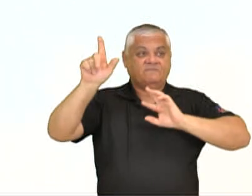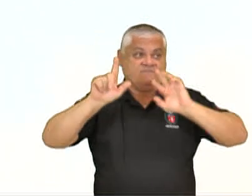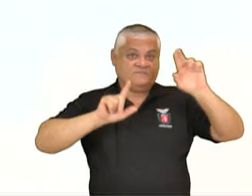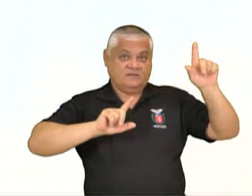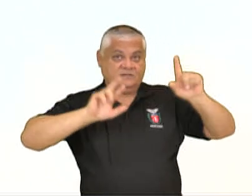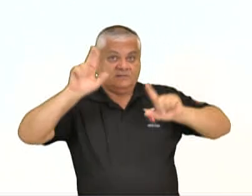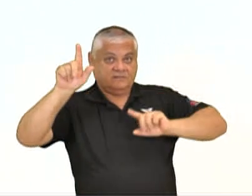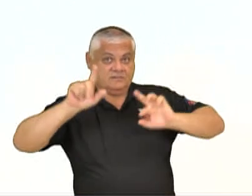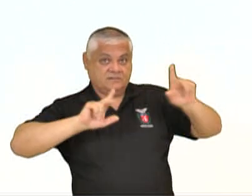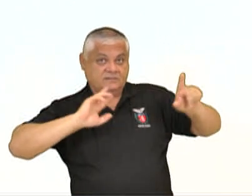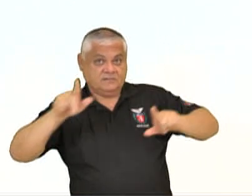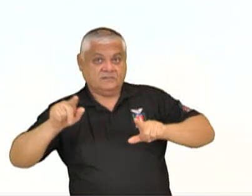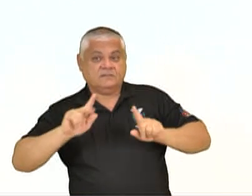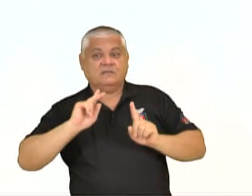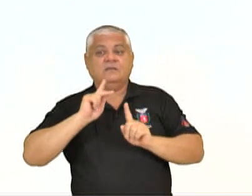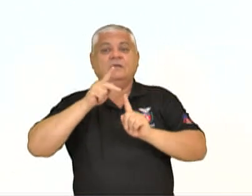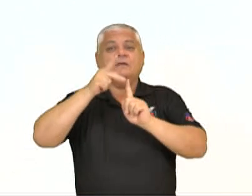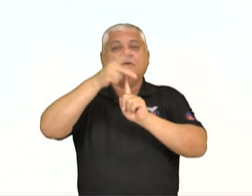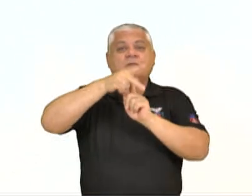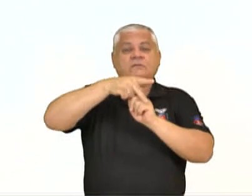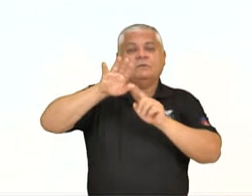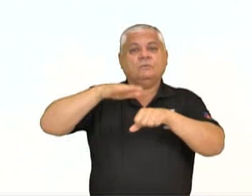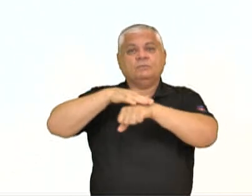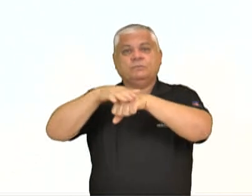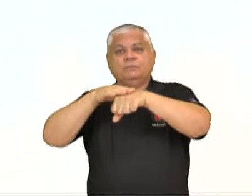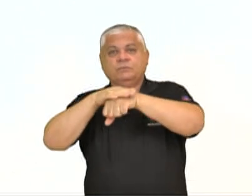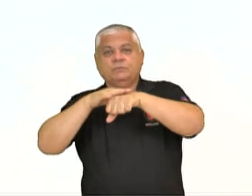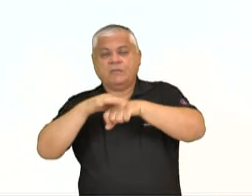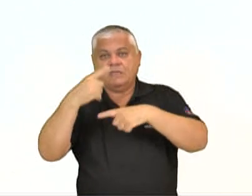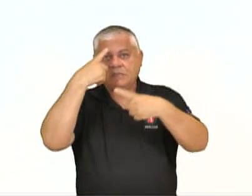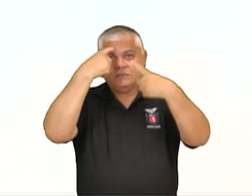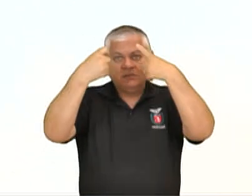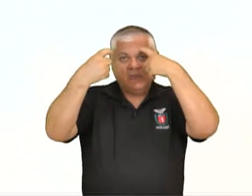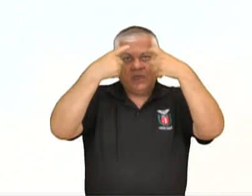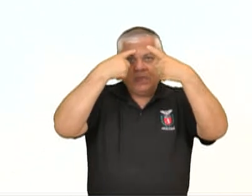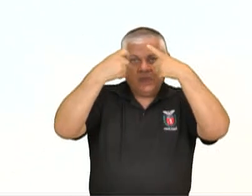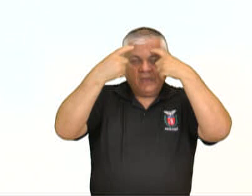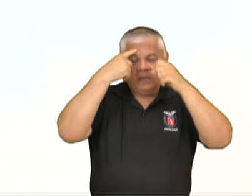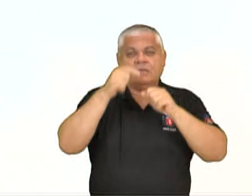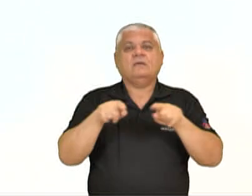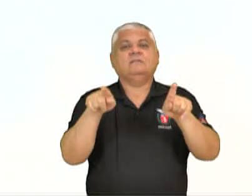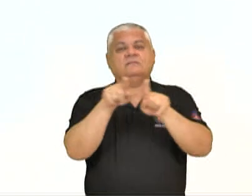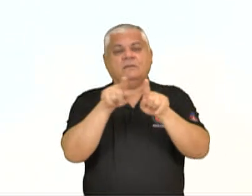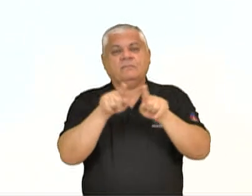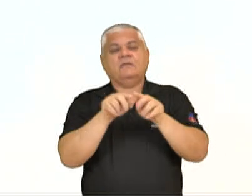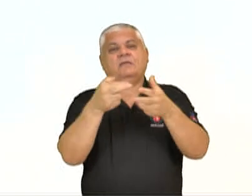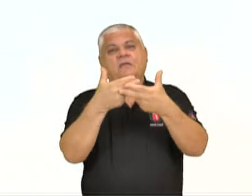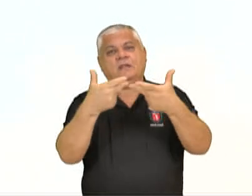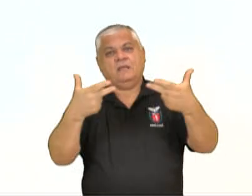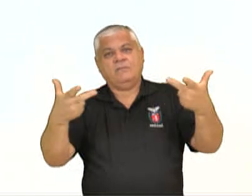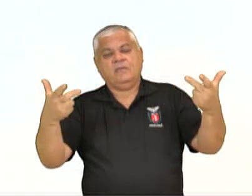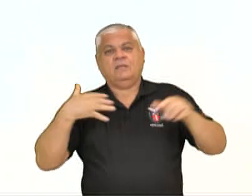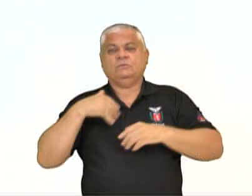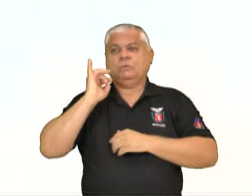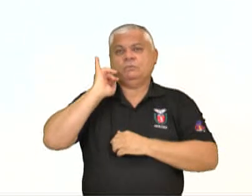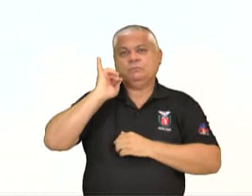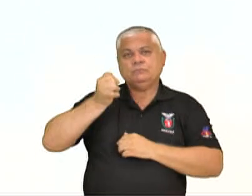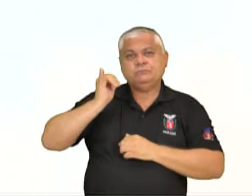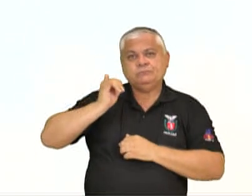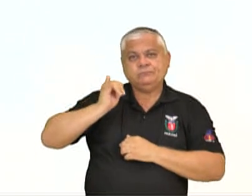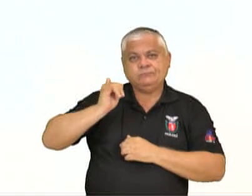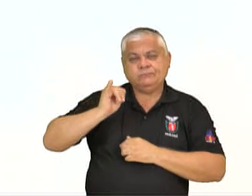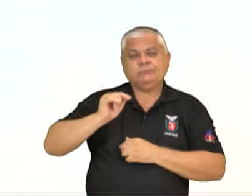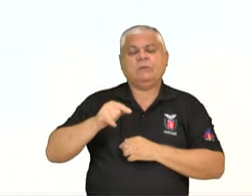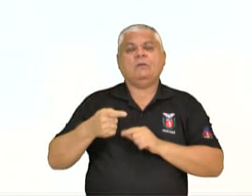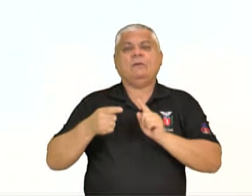os diálogos dos personagens, suas ideias e pensamentos. Elementos básicos de narrativa: as tirinhas